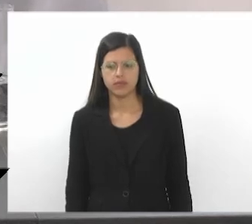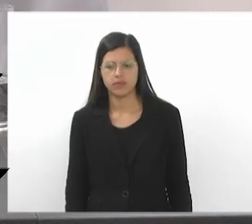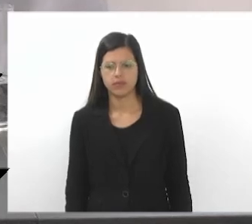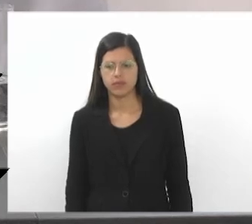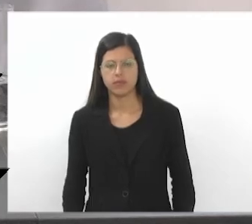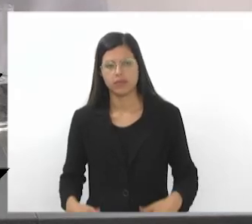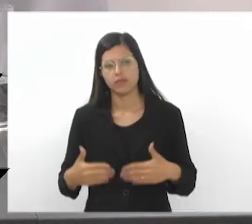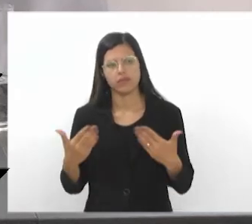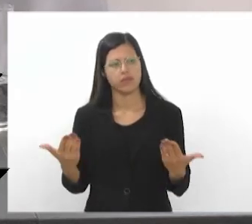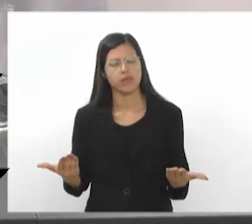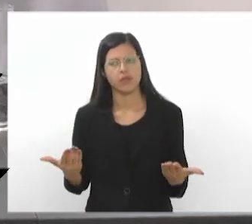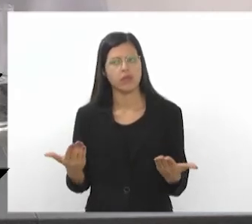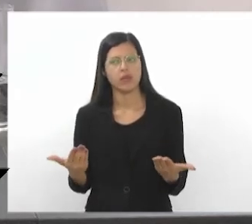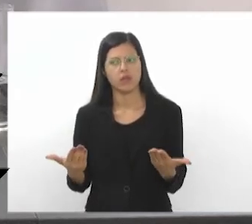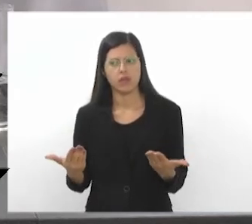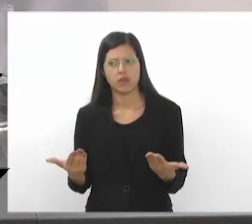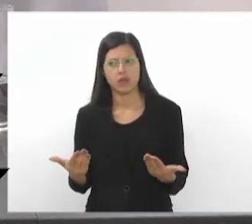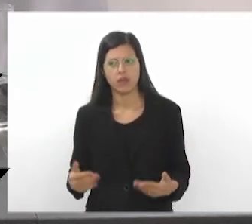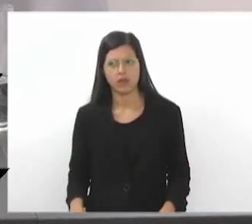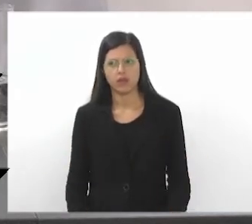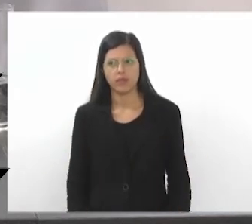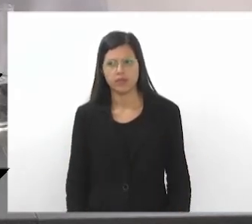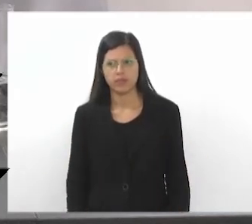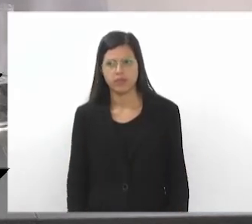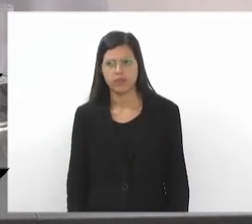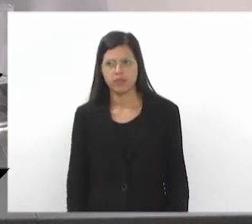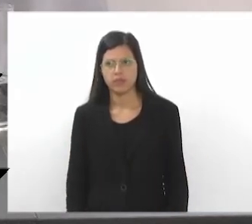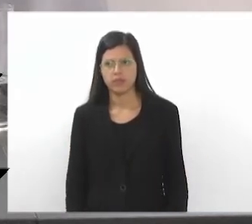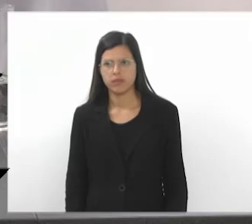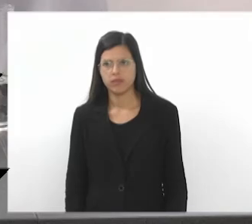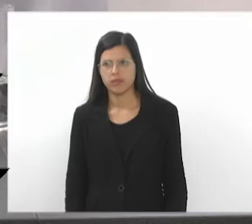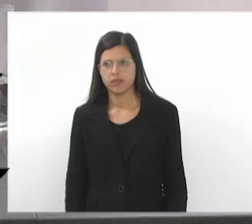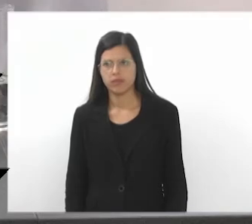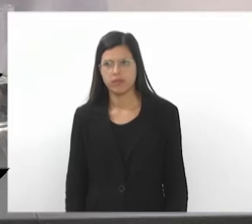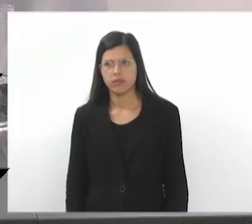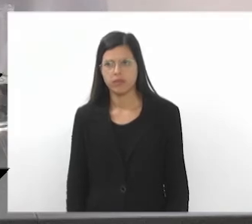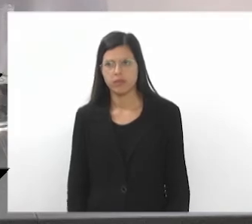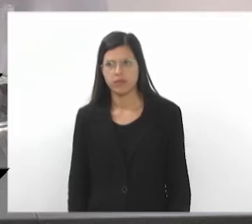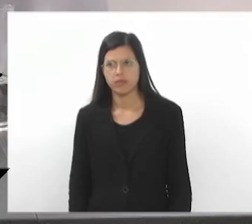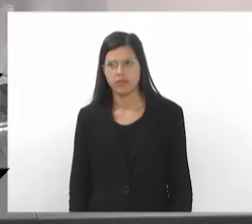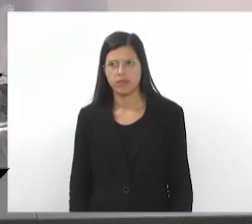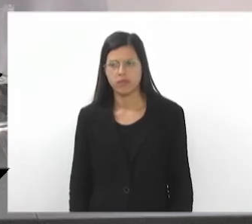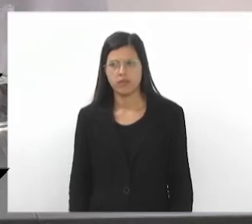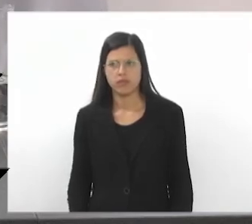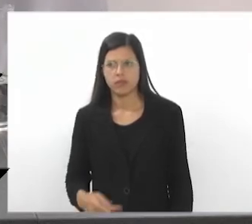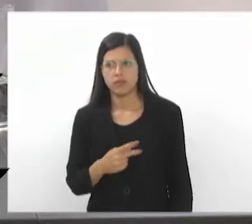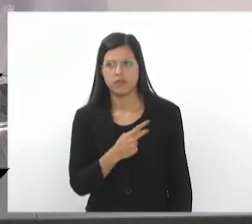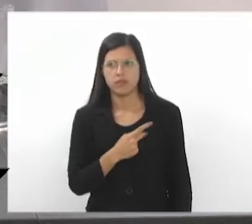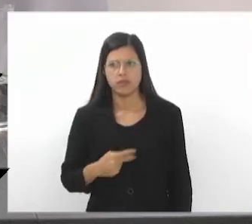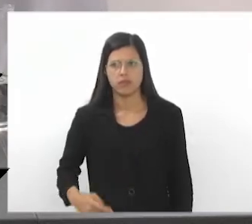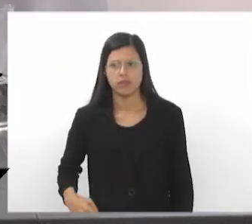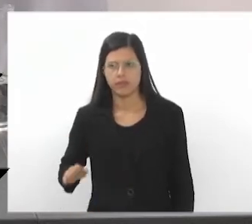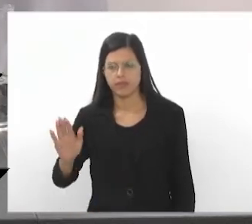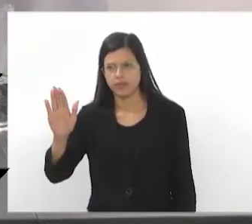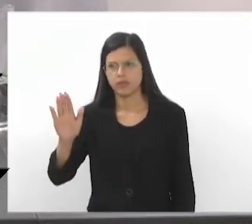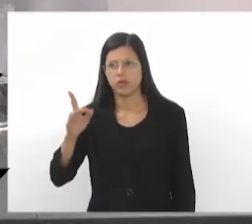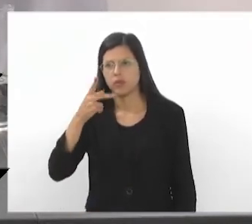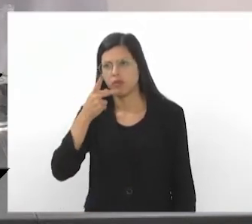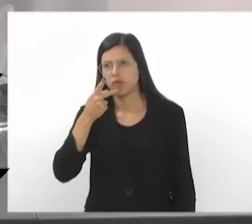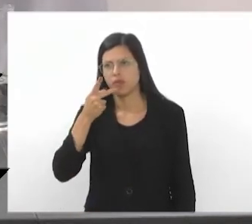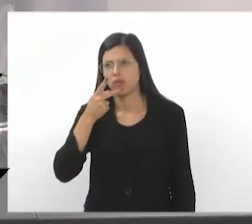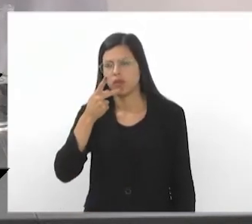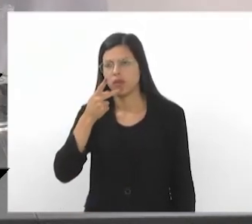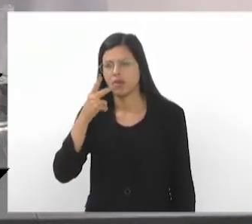Bem, não há mais... Presidente, Vossa Excelência, quando eu contei aquela história das